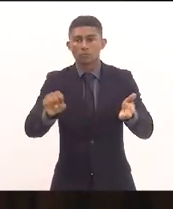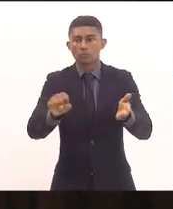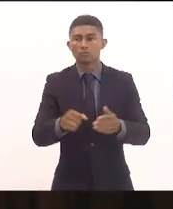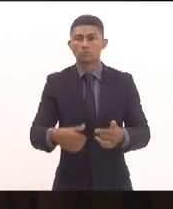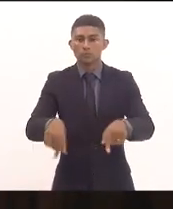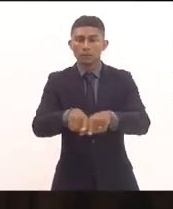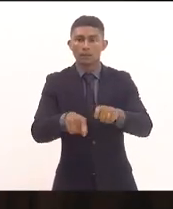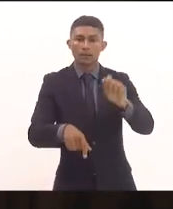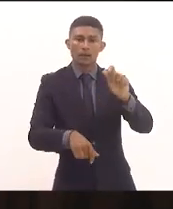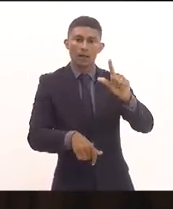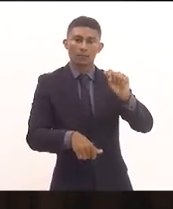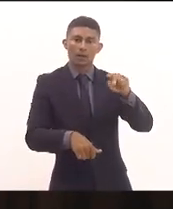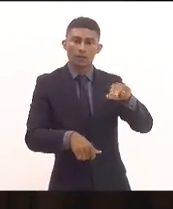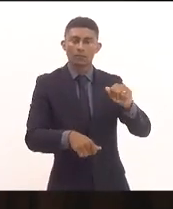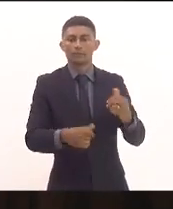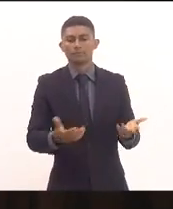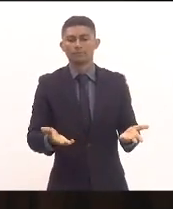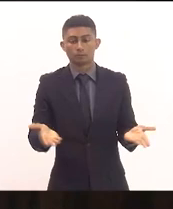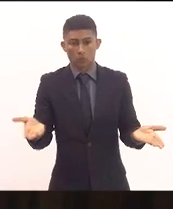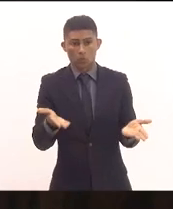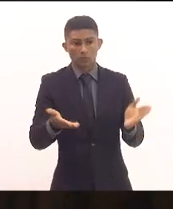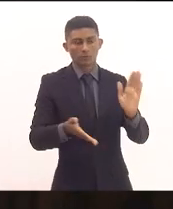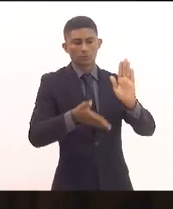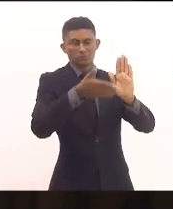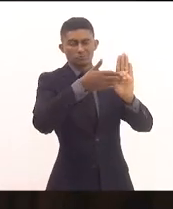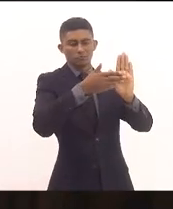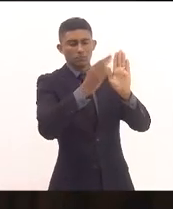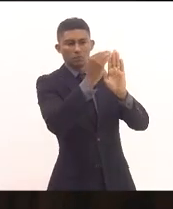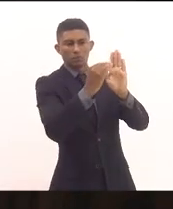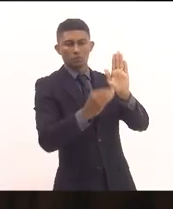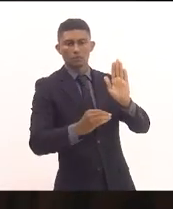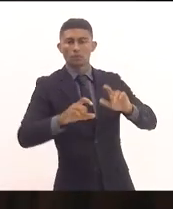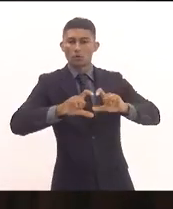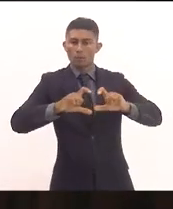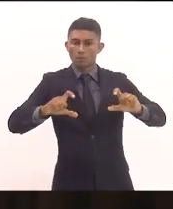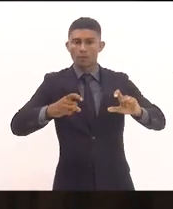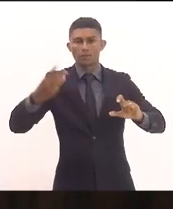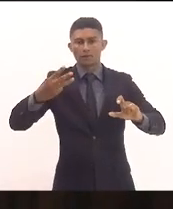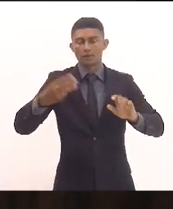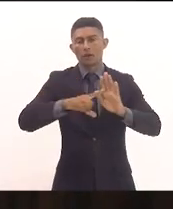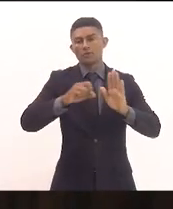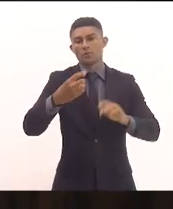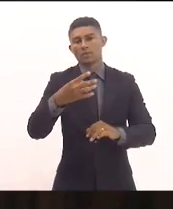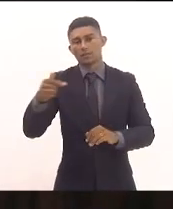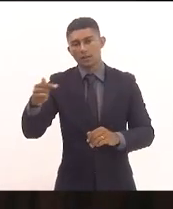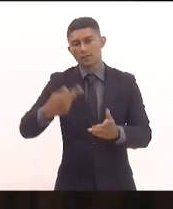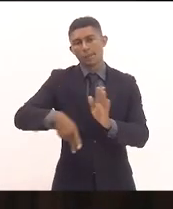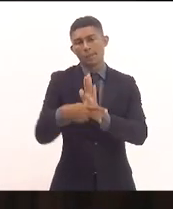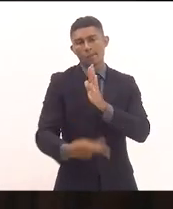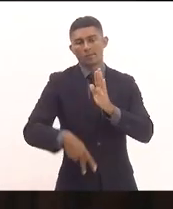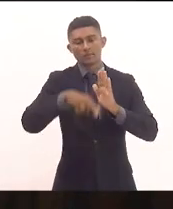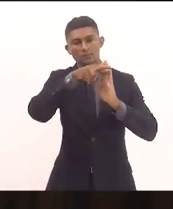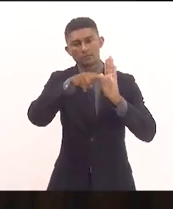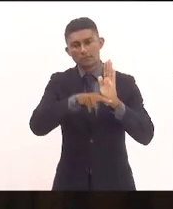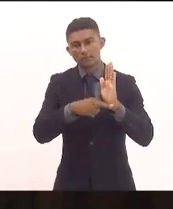deputada Alana Passos. Incluídos na ordem do dia, de acordo com o parágrafo 3º do artigo 47 do regimento